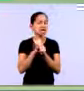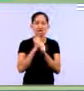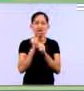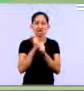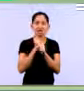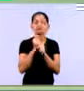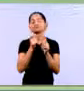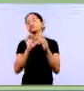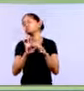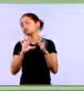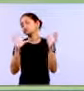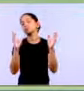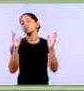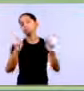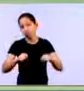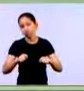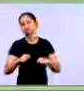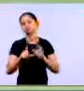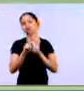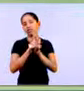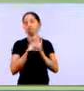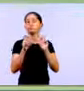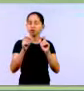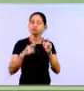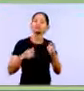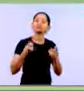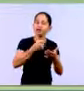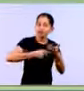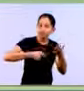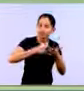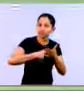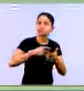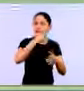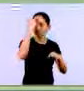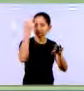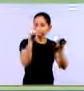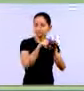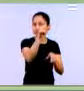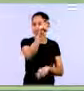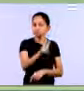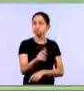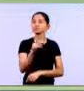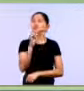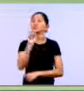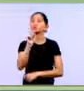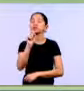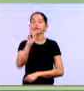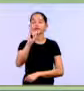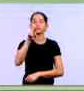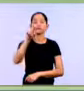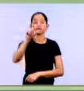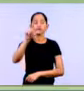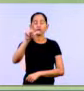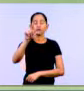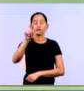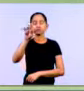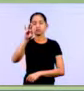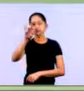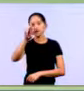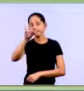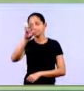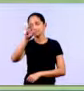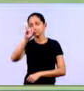ele não tenha ainda instituído por lei, ele ainda tem esse direito. A inalterabilidade, ou seja, nenhuma